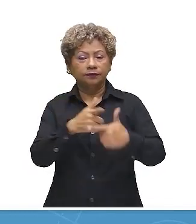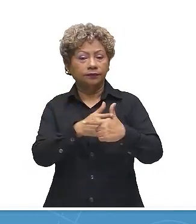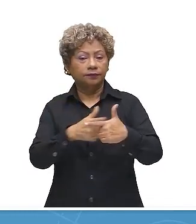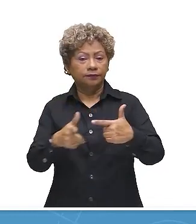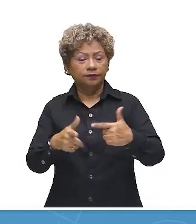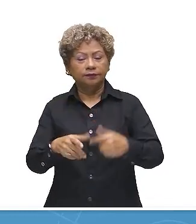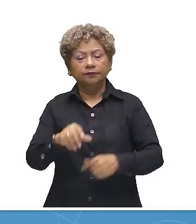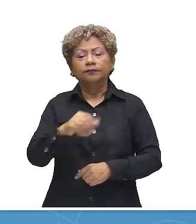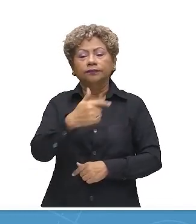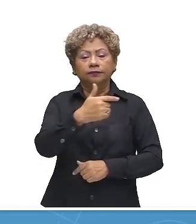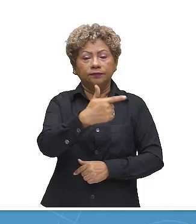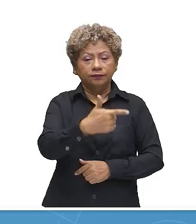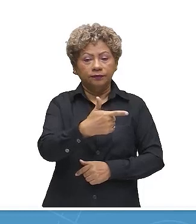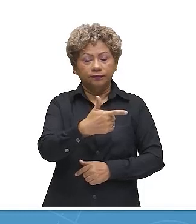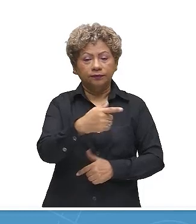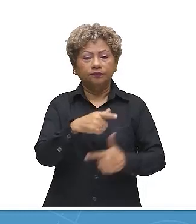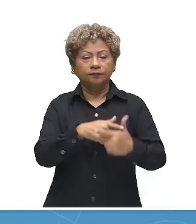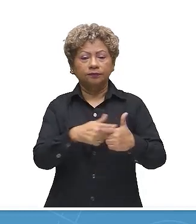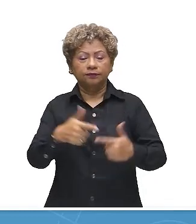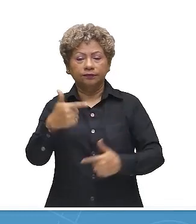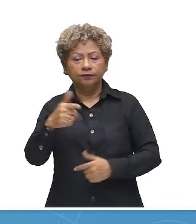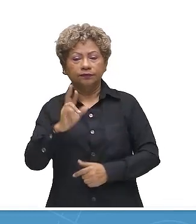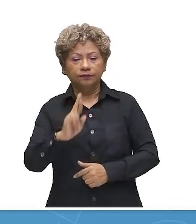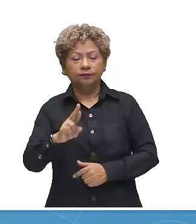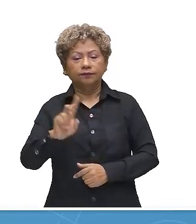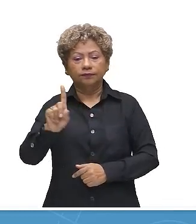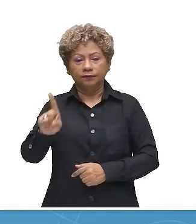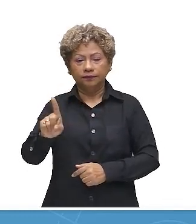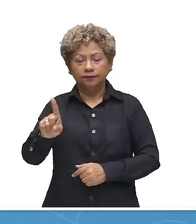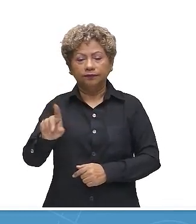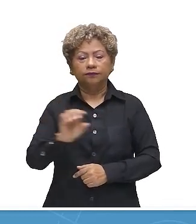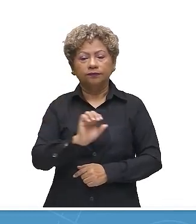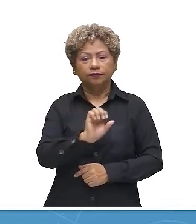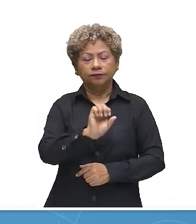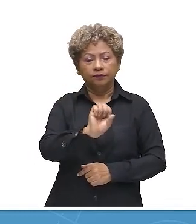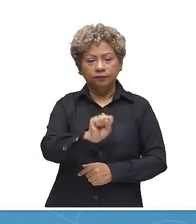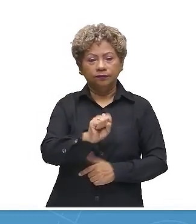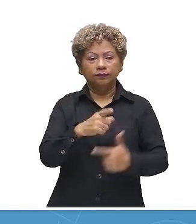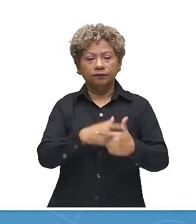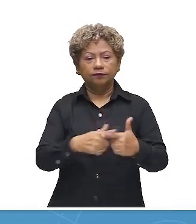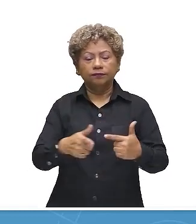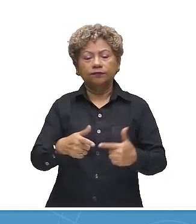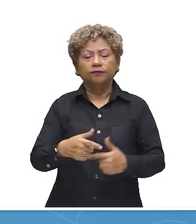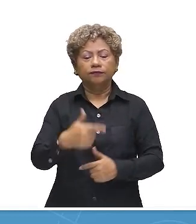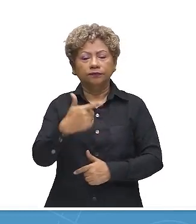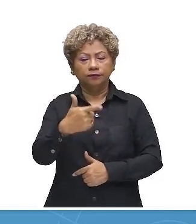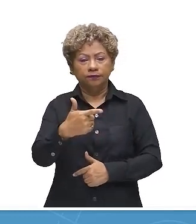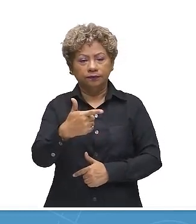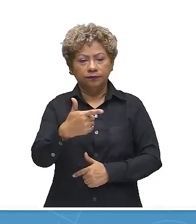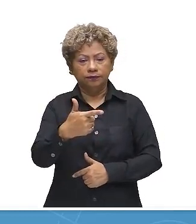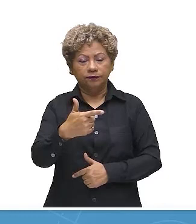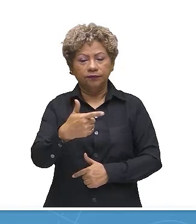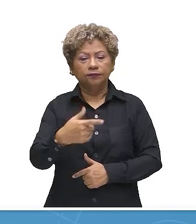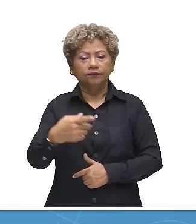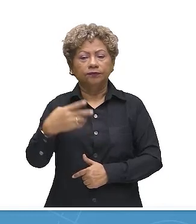e denominador por 2, né? Tá facinho. 2 dividido por 2, 1. 8 dividido por 2,